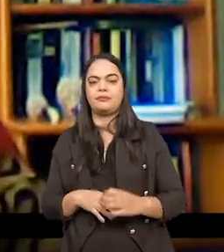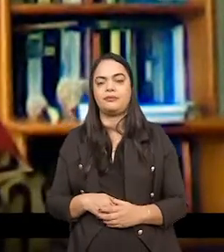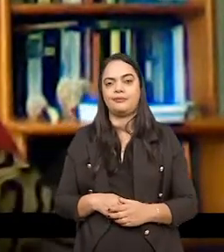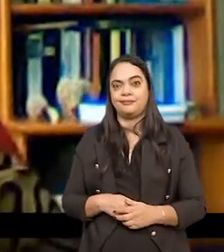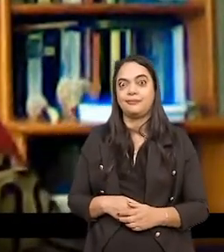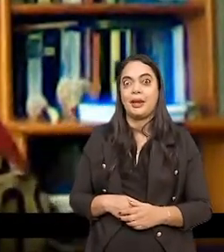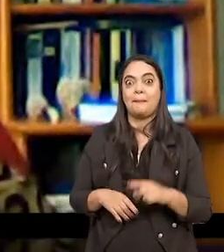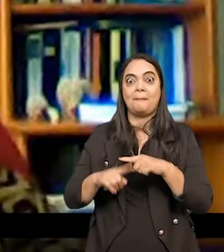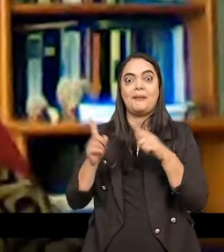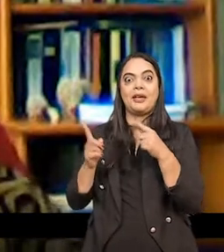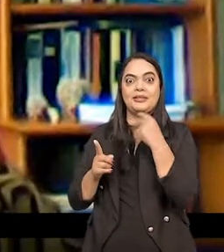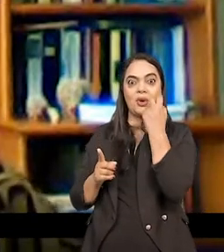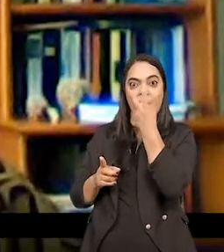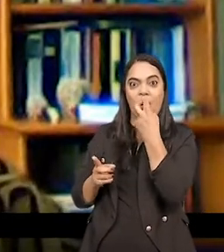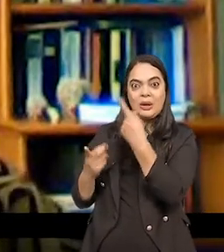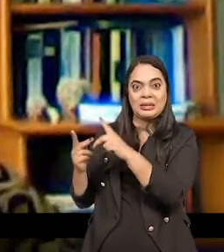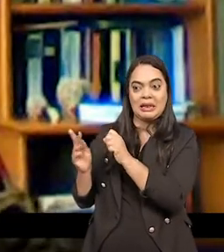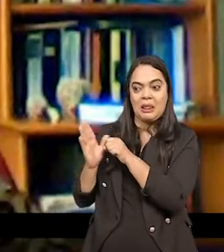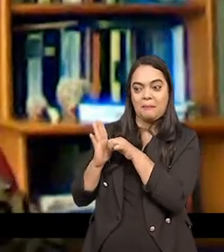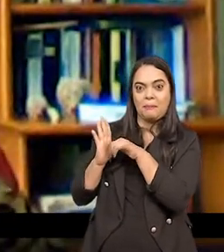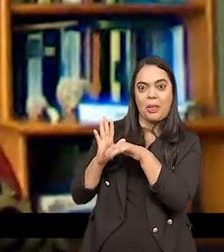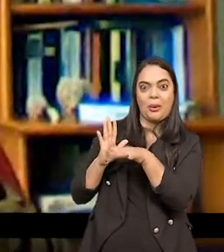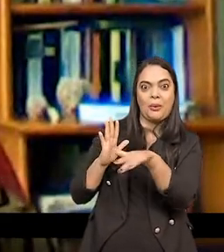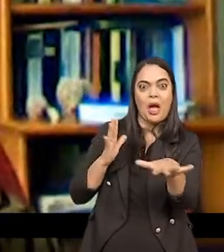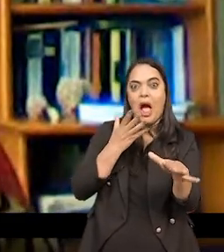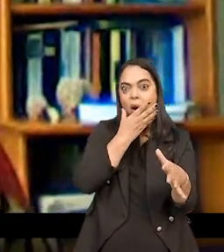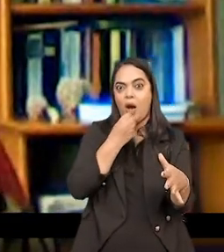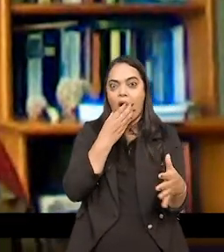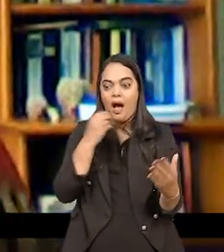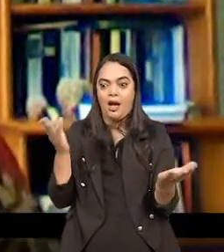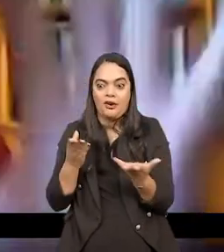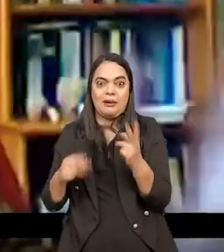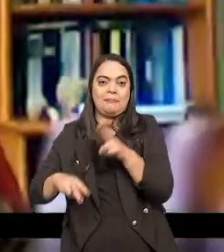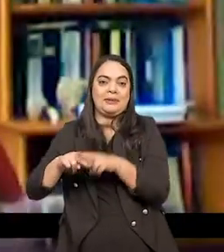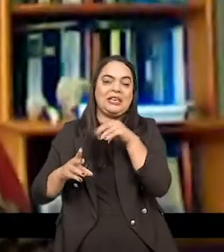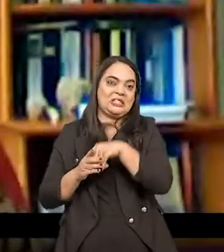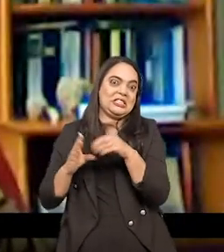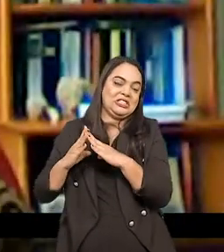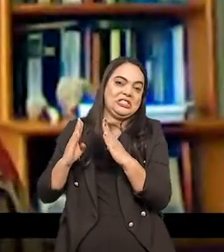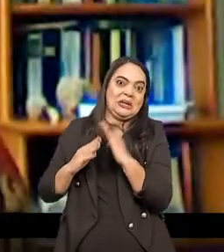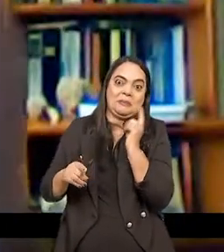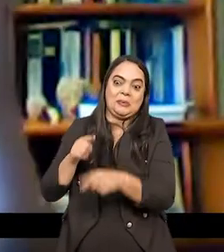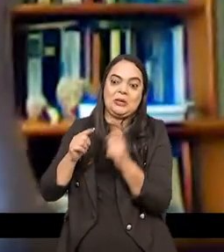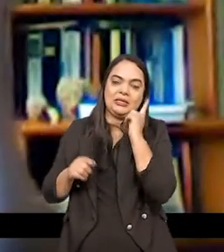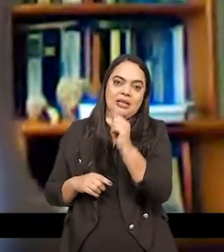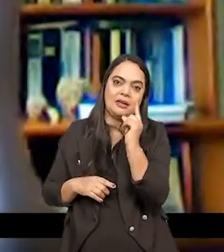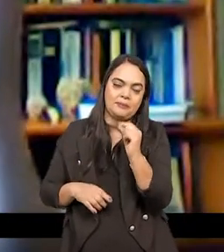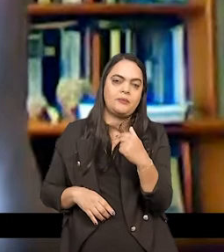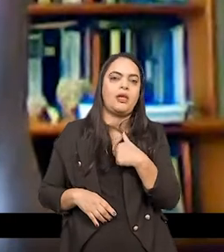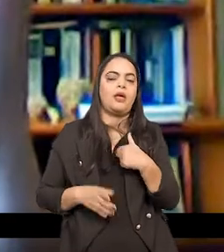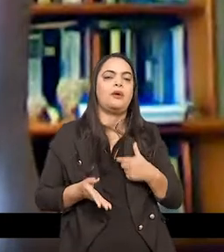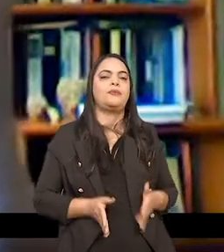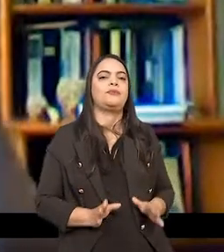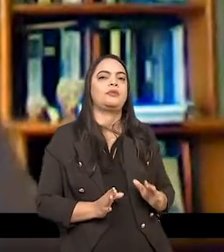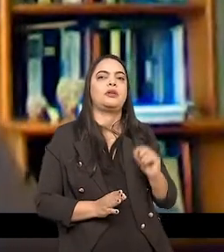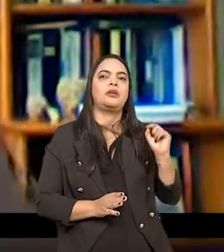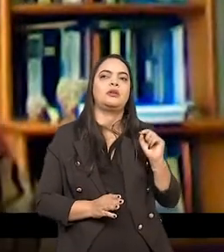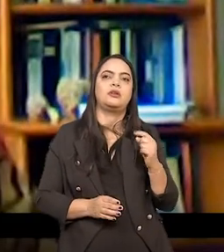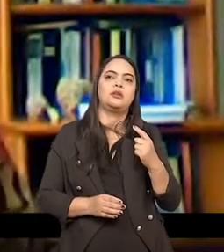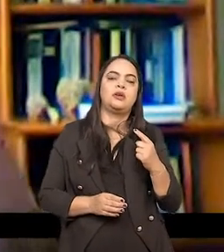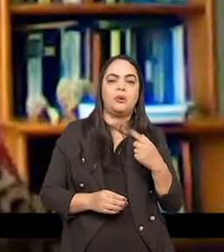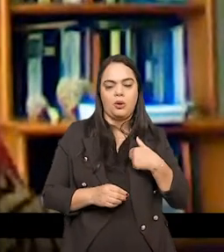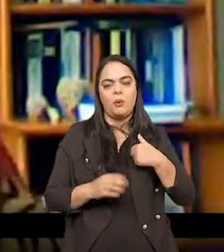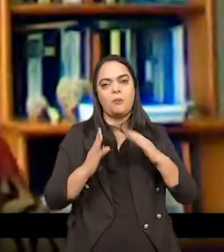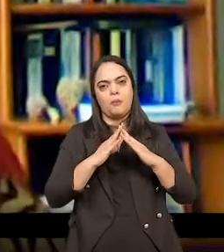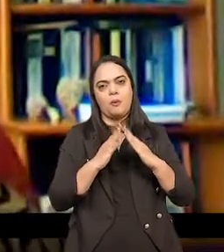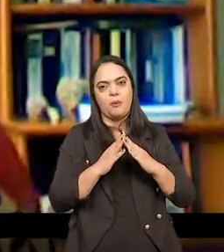mais. De um lado. E eu sou de um lugar chamado Ijuí, lá do interior do Rio Grande do Sul. Não moro lá há muitos anos, mas